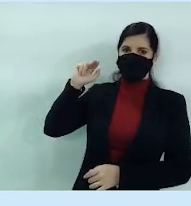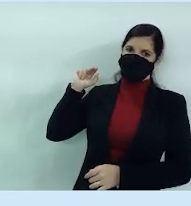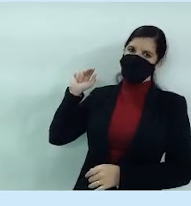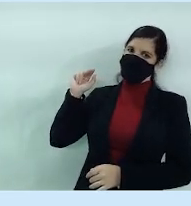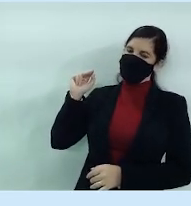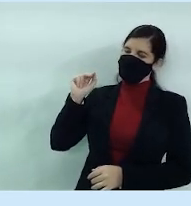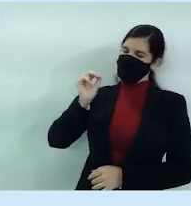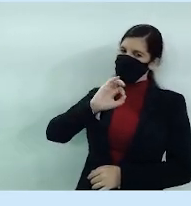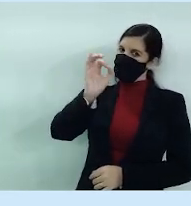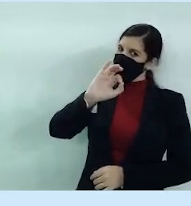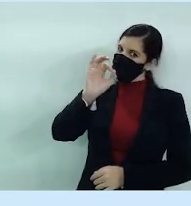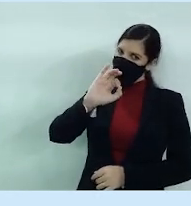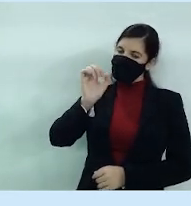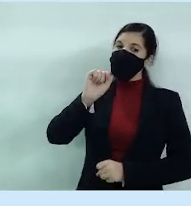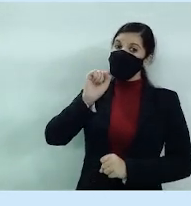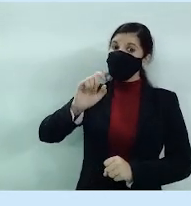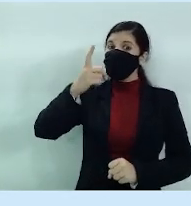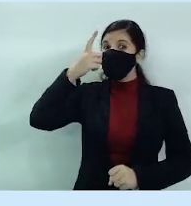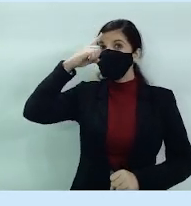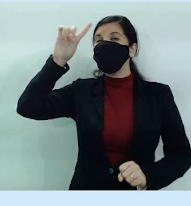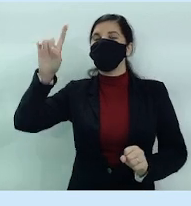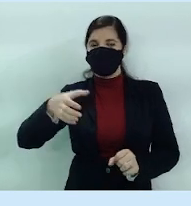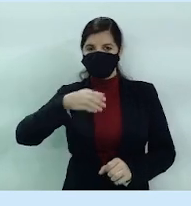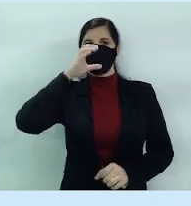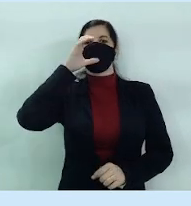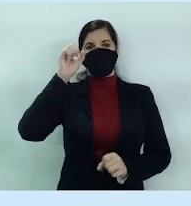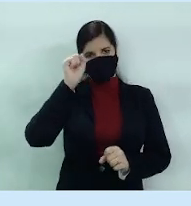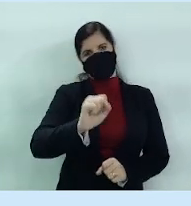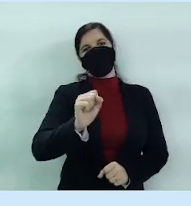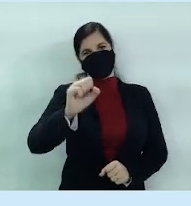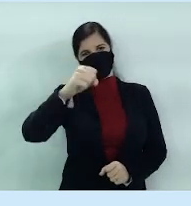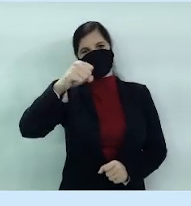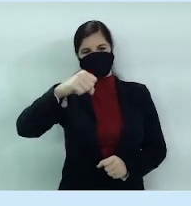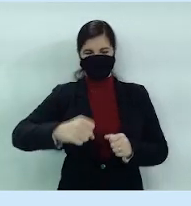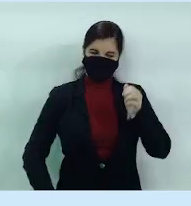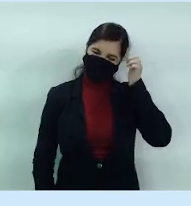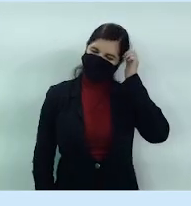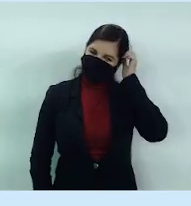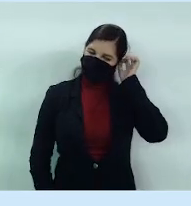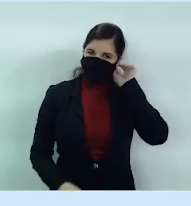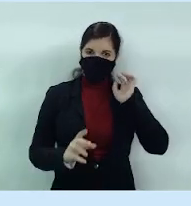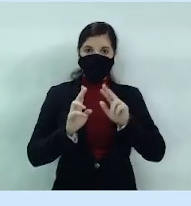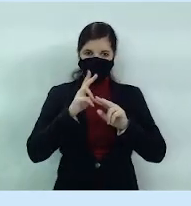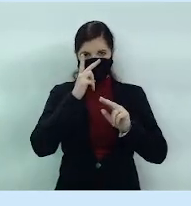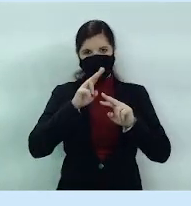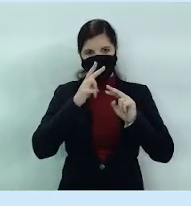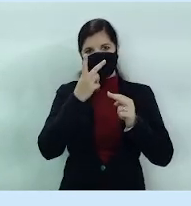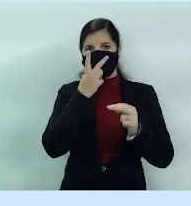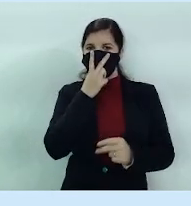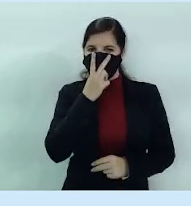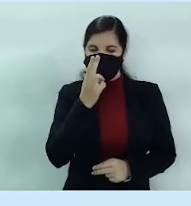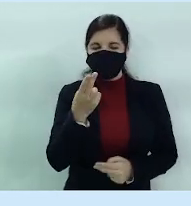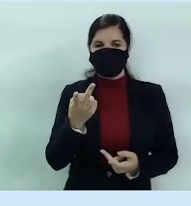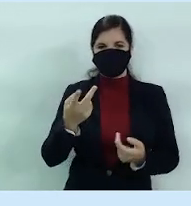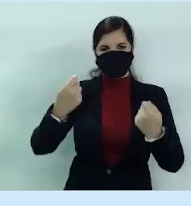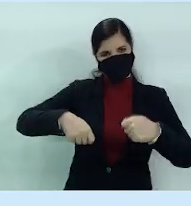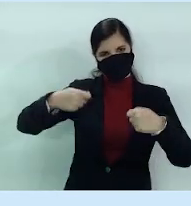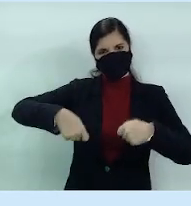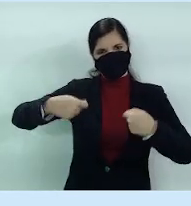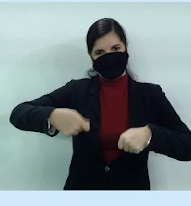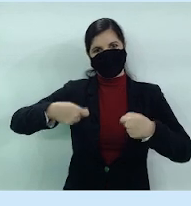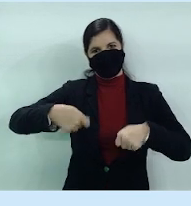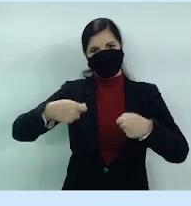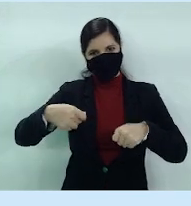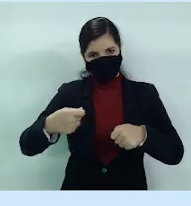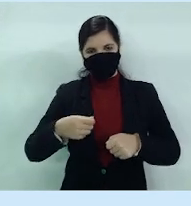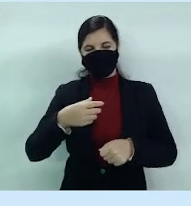beber da bebida da H2O, né? Ou seja, do produto da H2O. Então, é mais ou menos dando a entender a necessidade